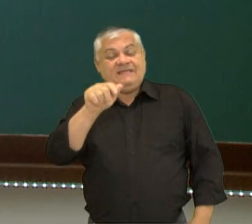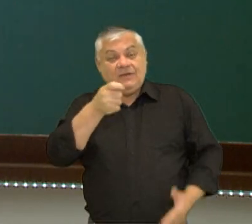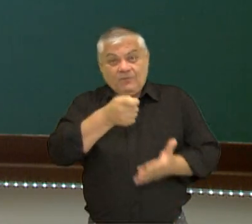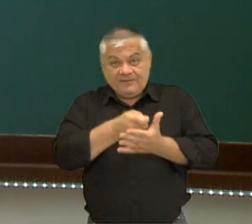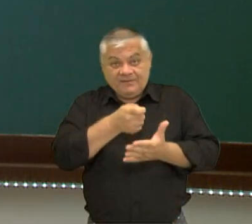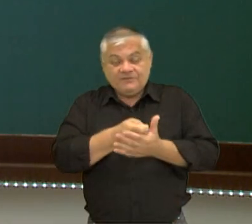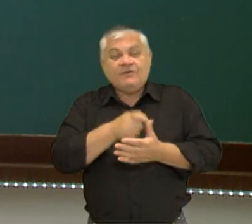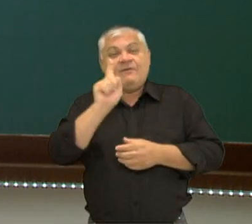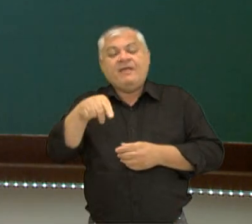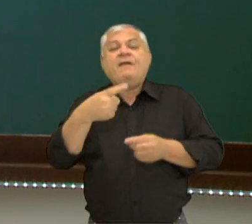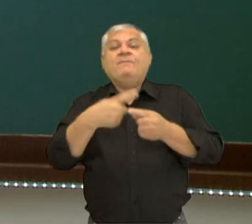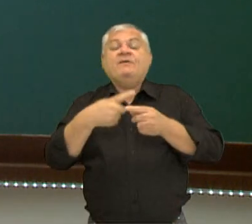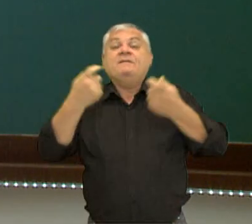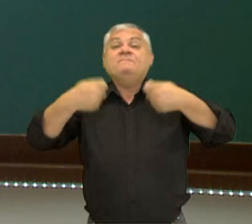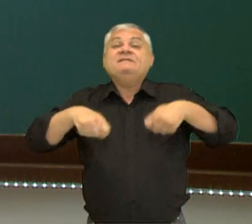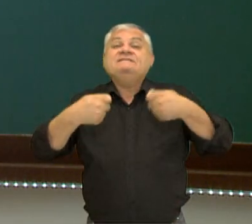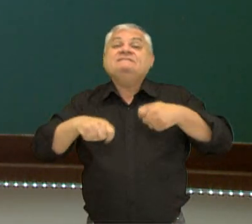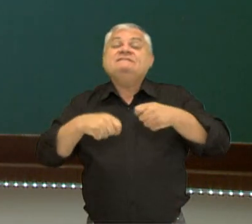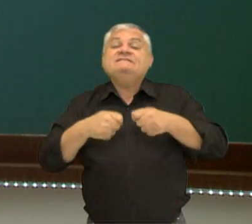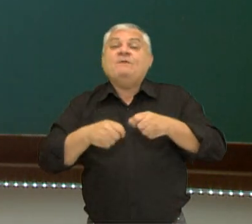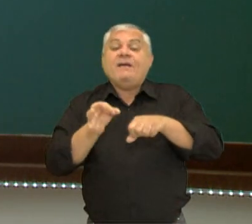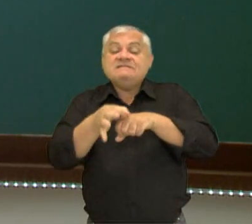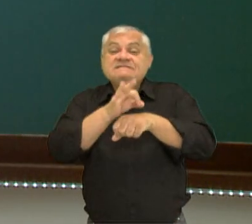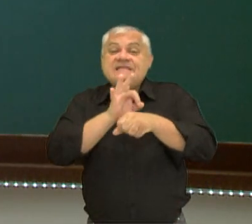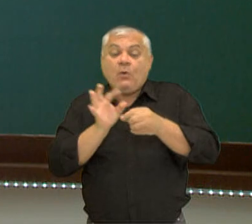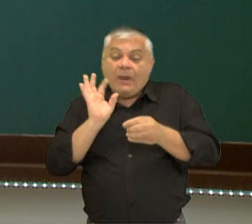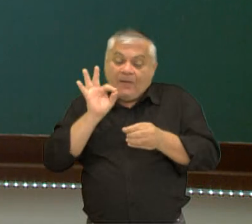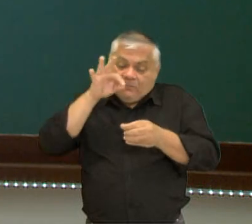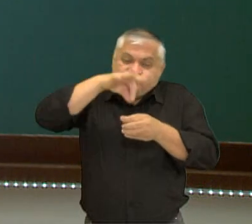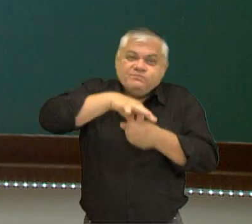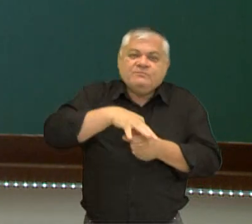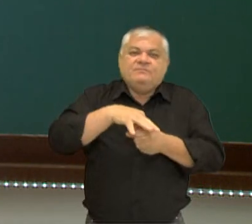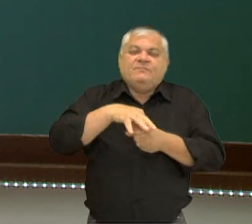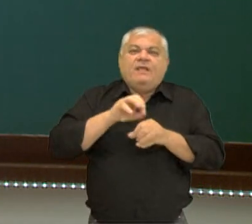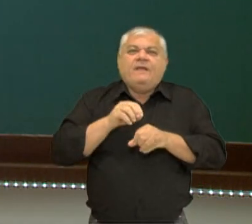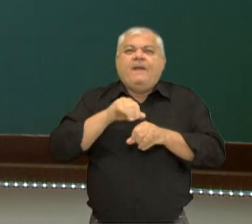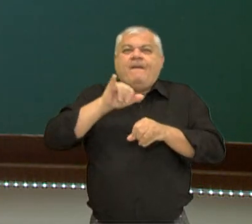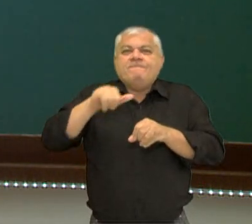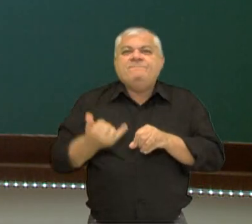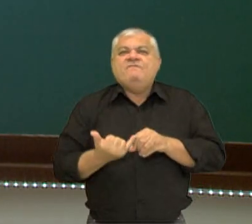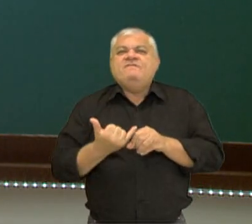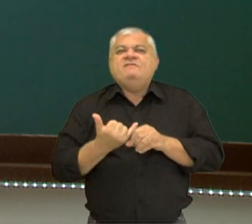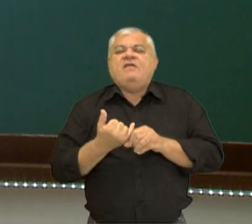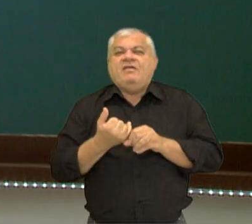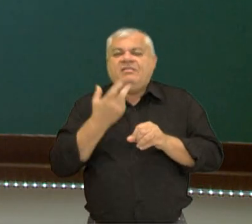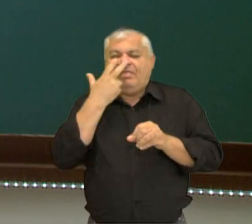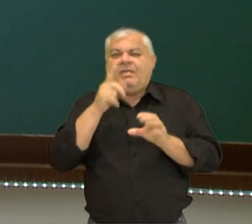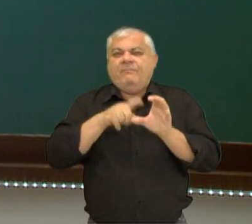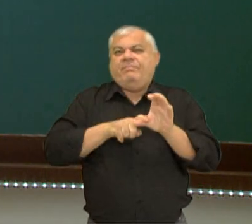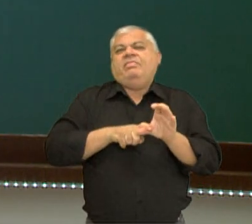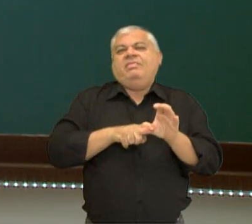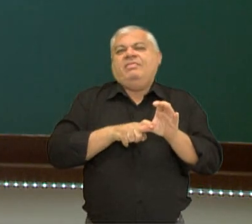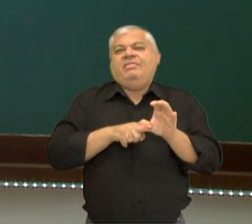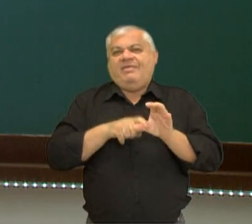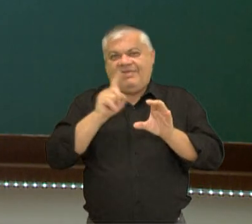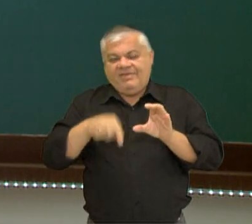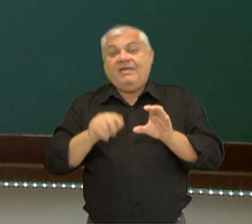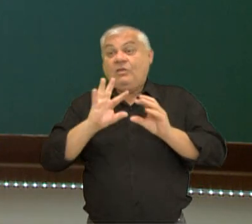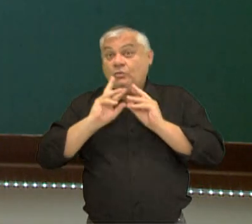obrigatório, porque eles necessitam de uma célula hospedeira para conseguir se replicar. Todos os